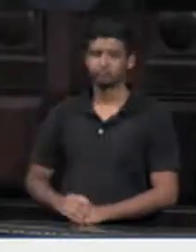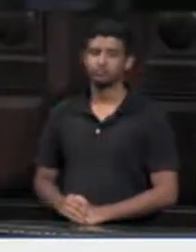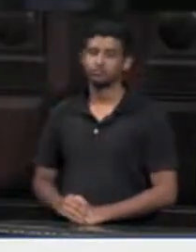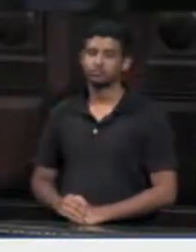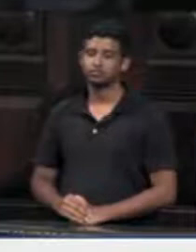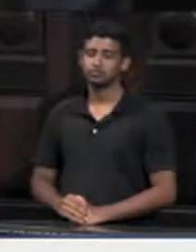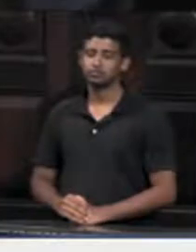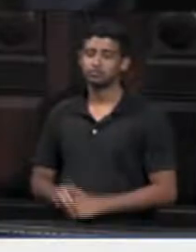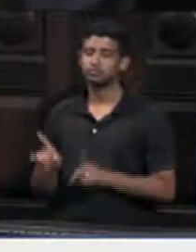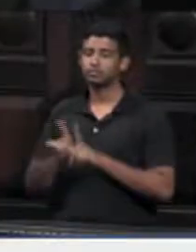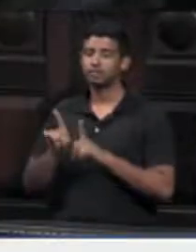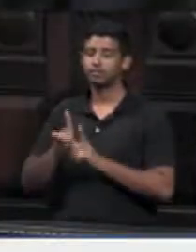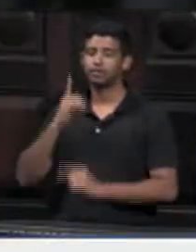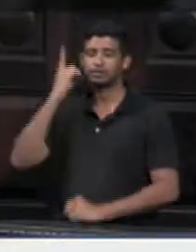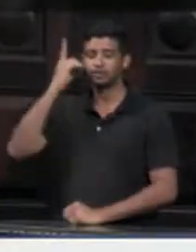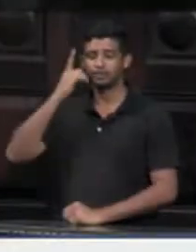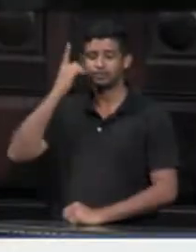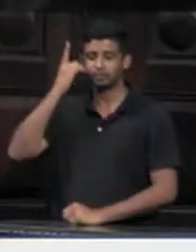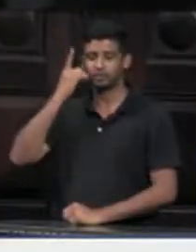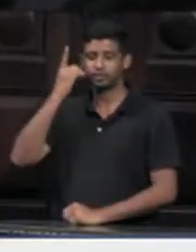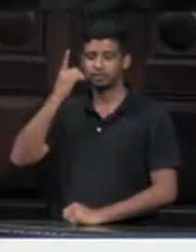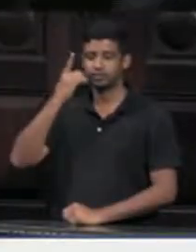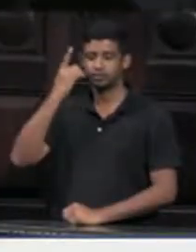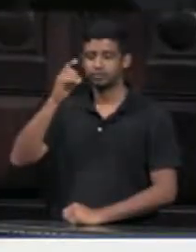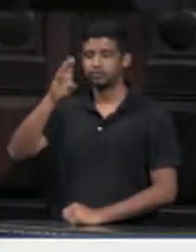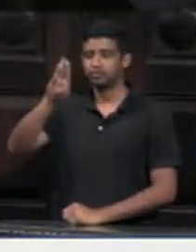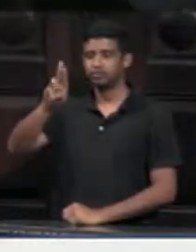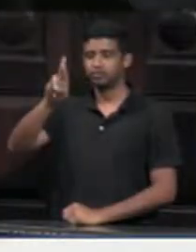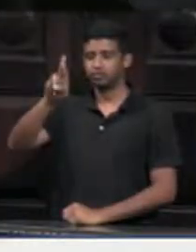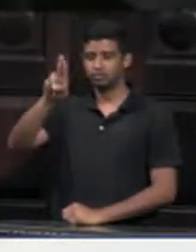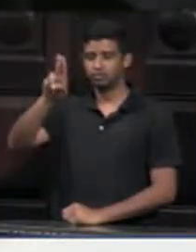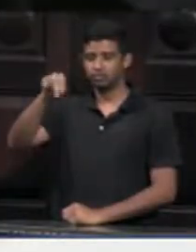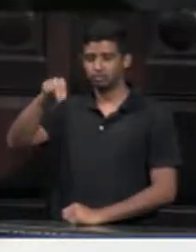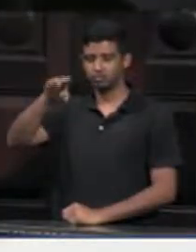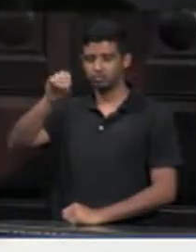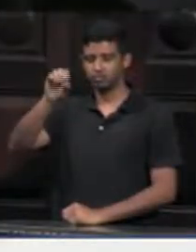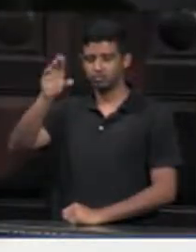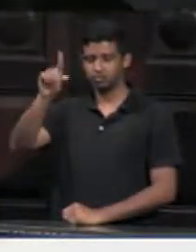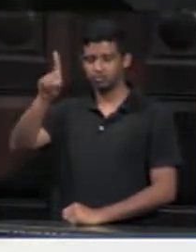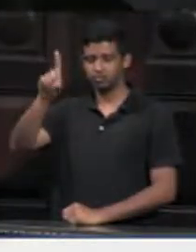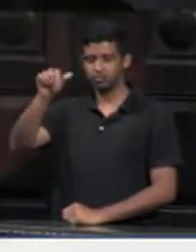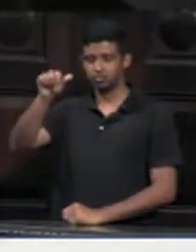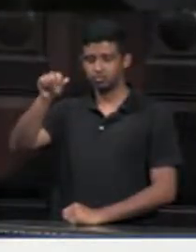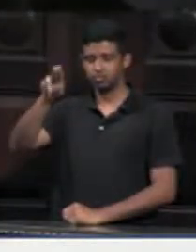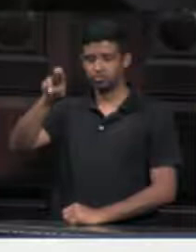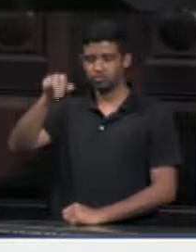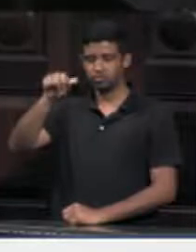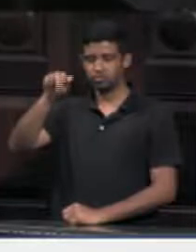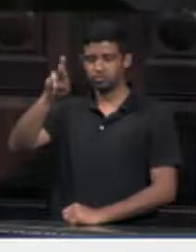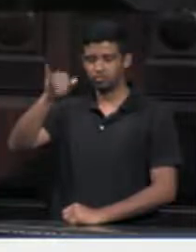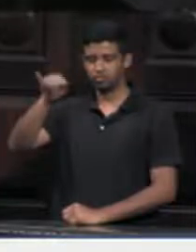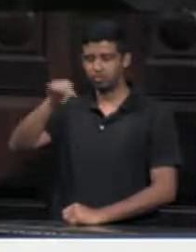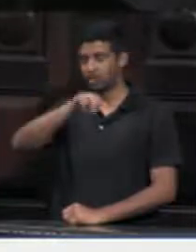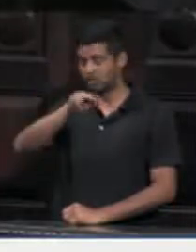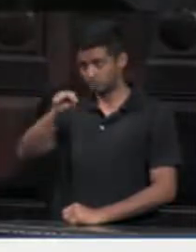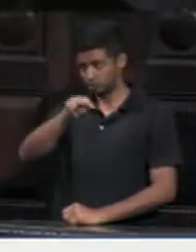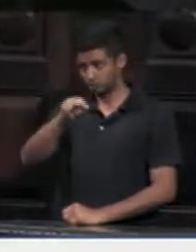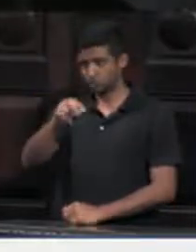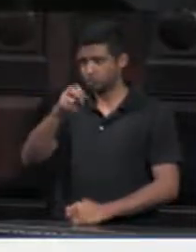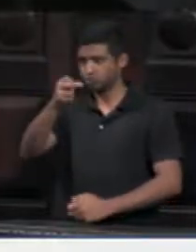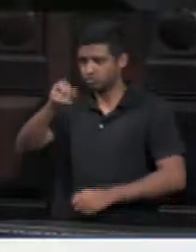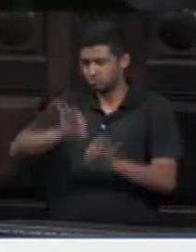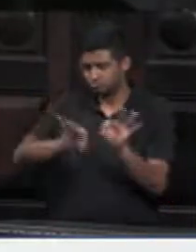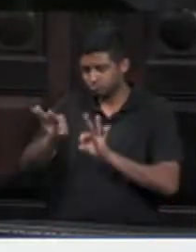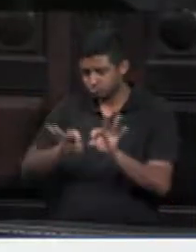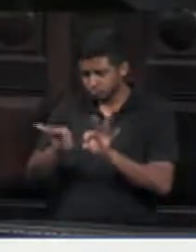até o deputado Bruno Dauari fizeram projetos específicos